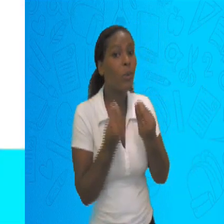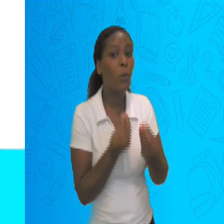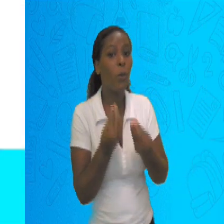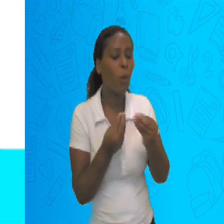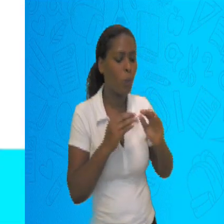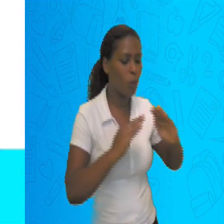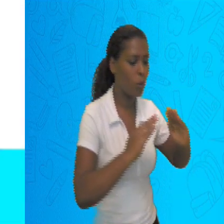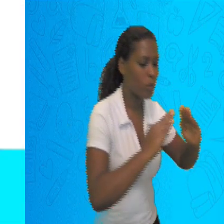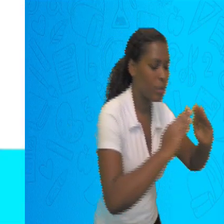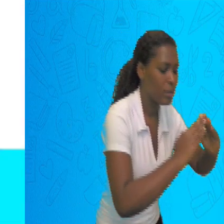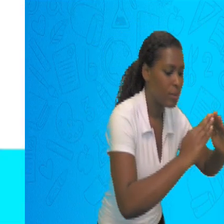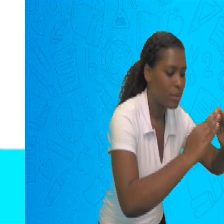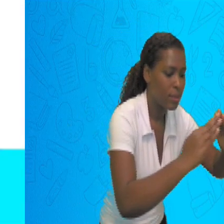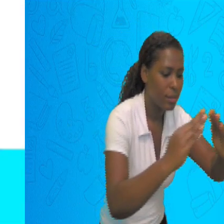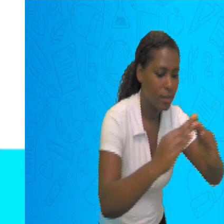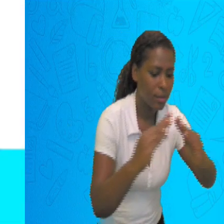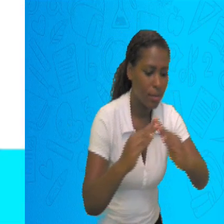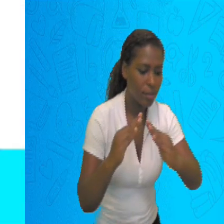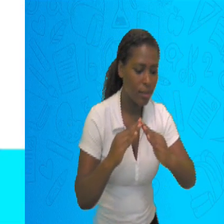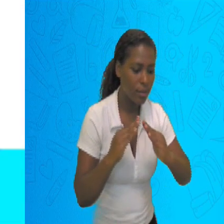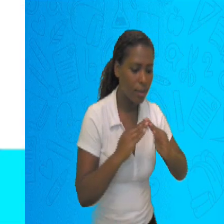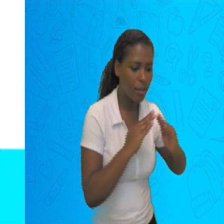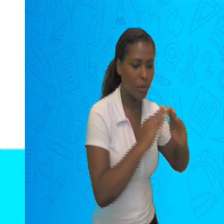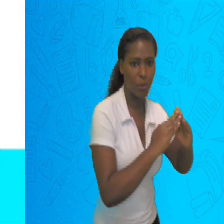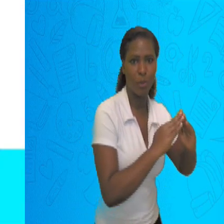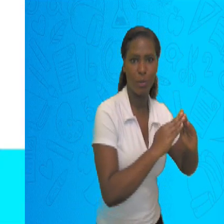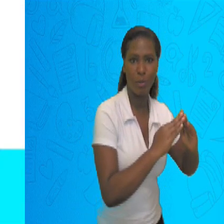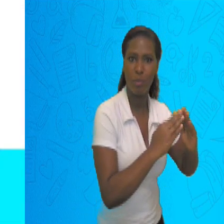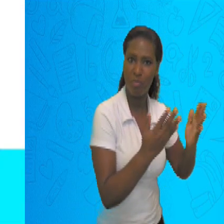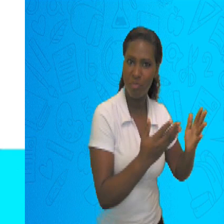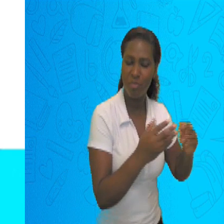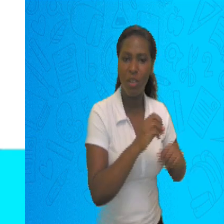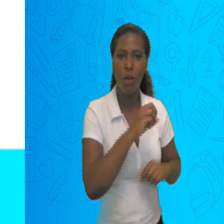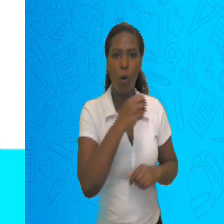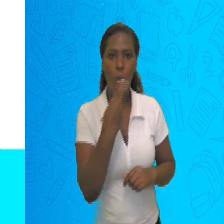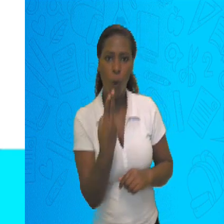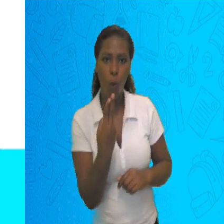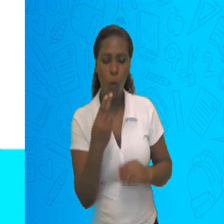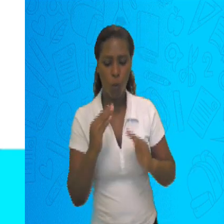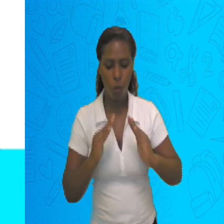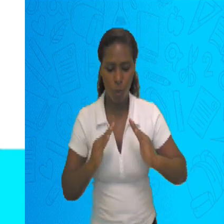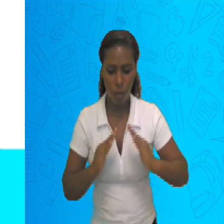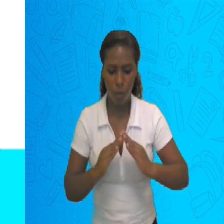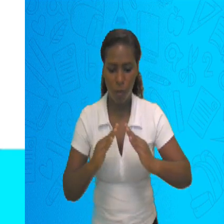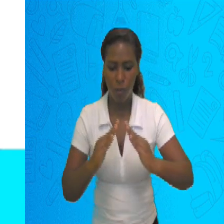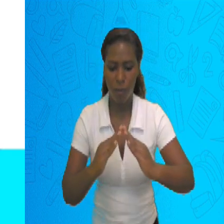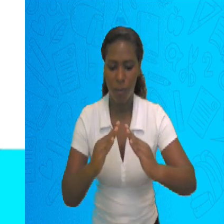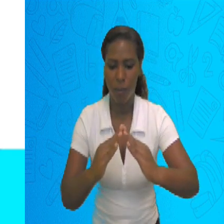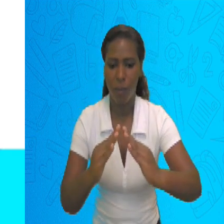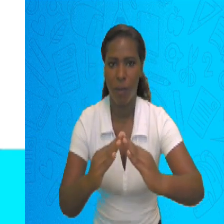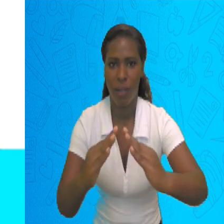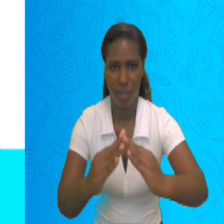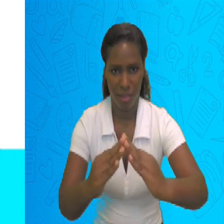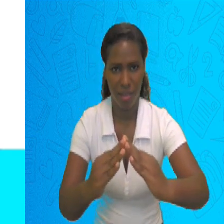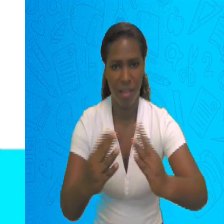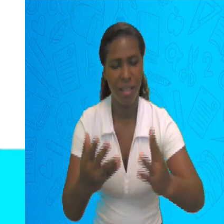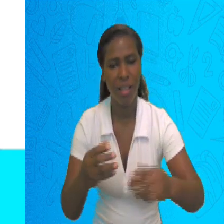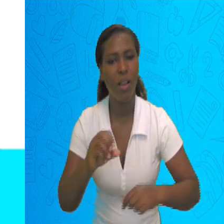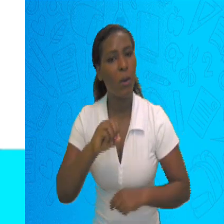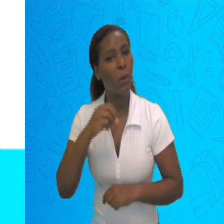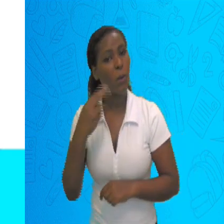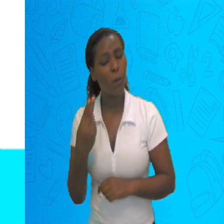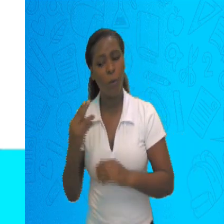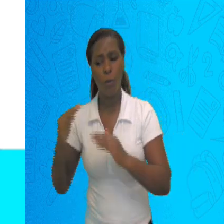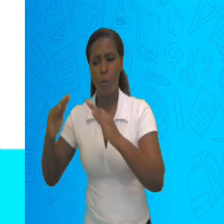todos eles eram distribuídos em ocas, ou fileirados, estas mesmas ocas, ou até